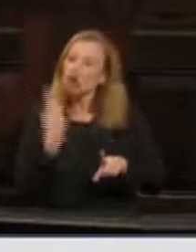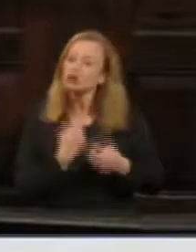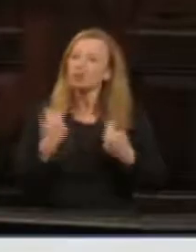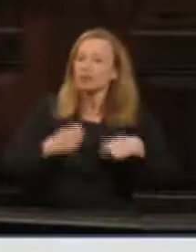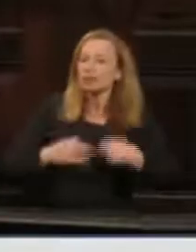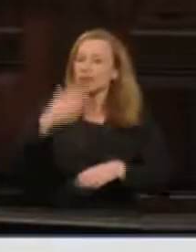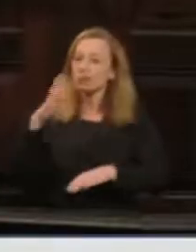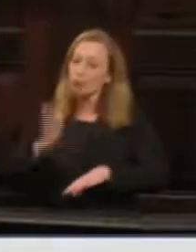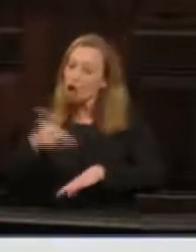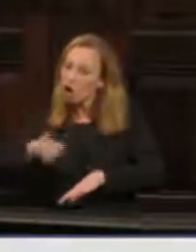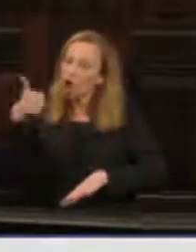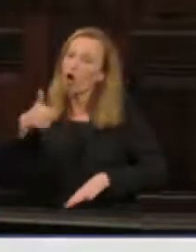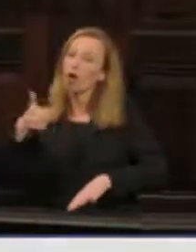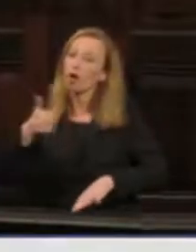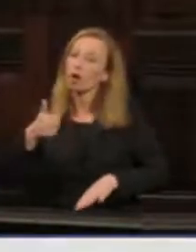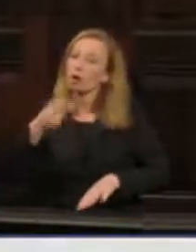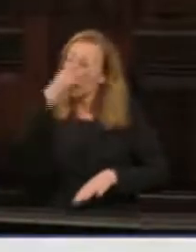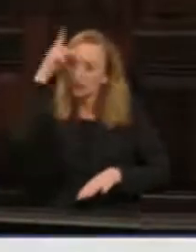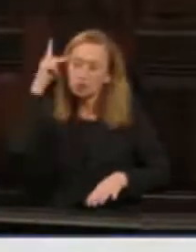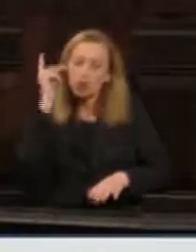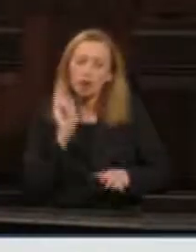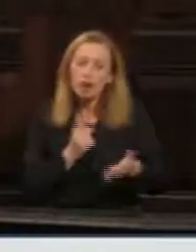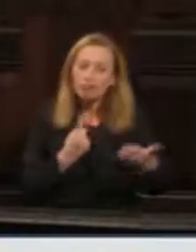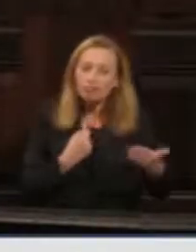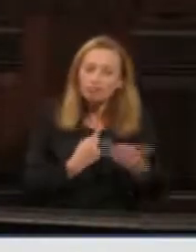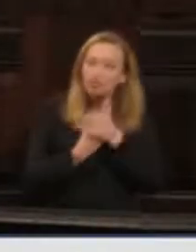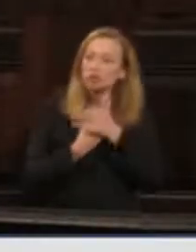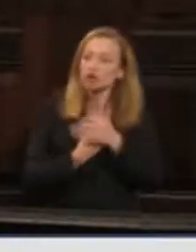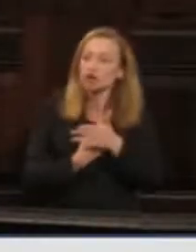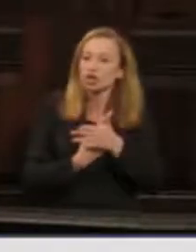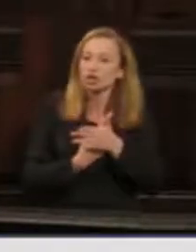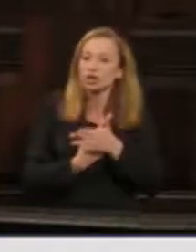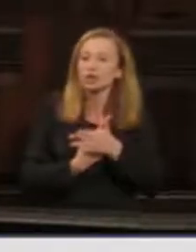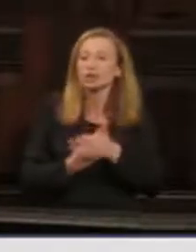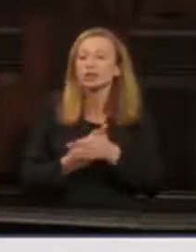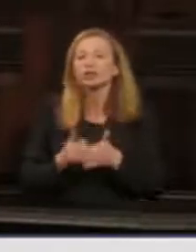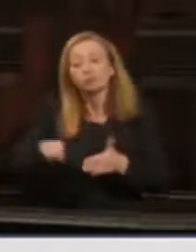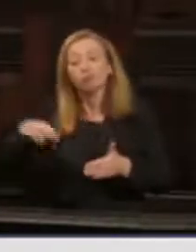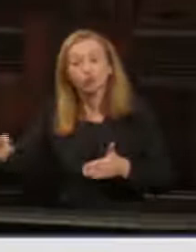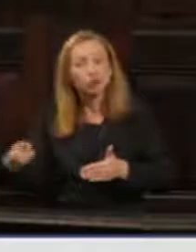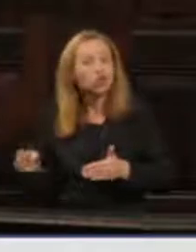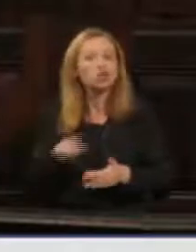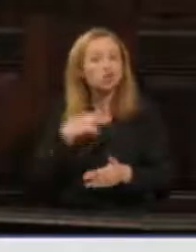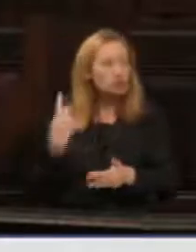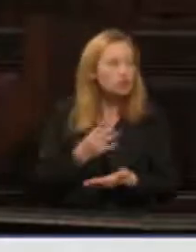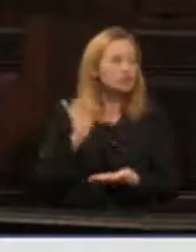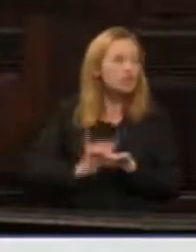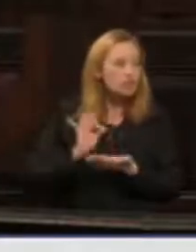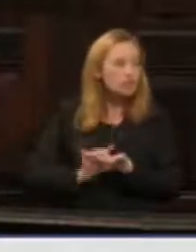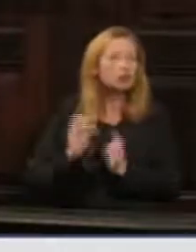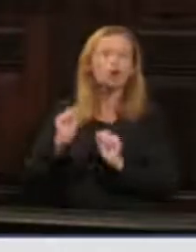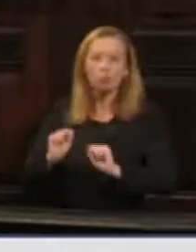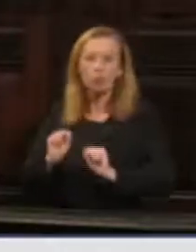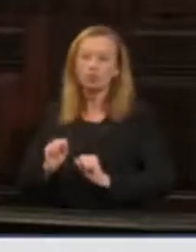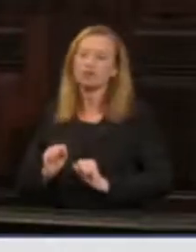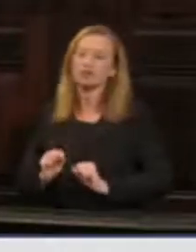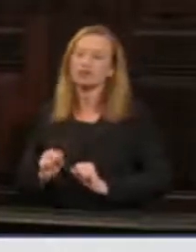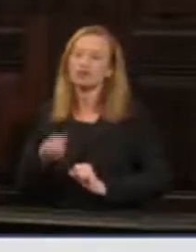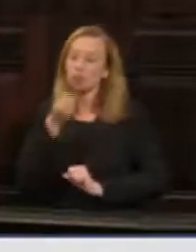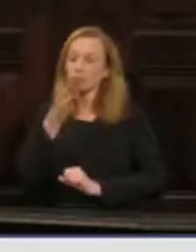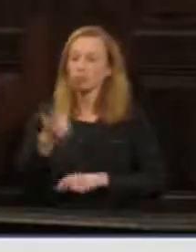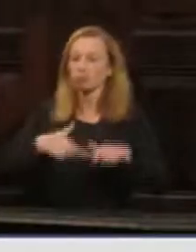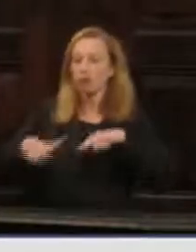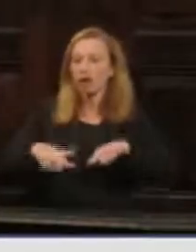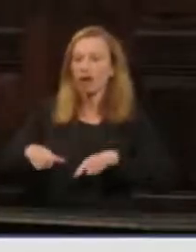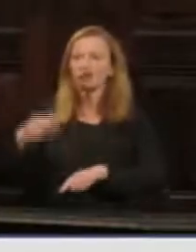pessoas para defender e para estar aqui servindo ao público. E a partir disso, a gente realmente tem um trabalho bastante eficaz. E